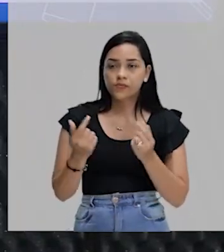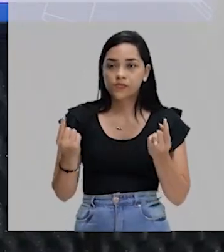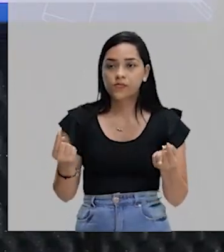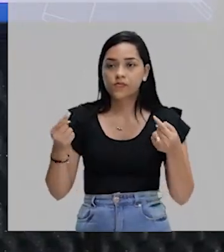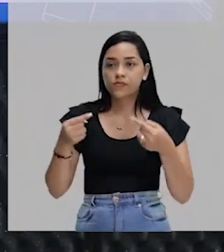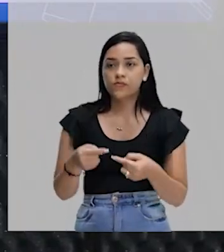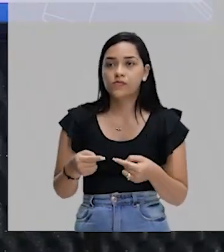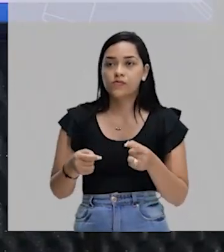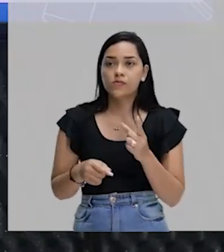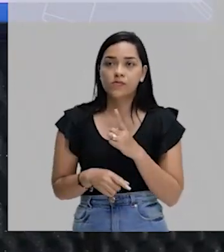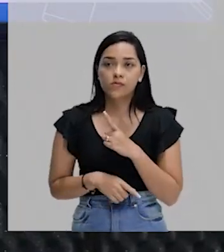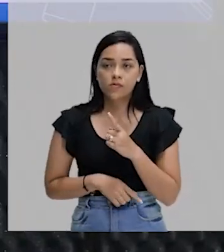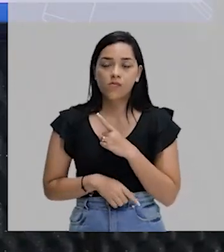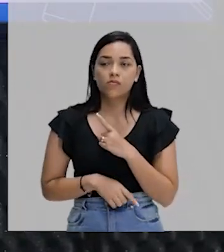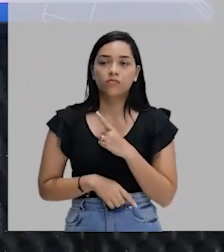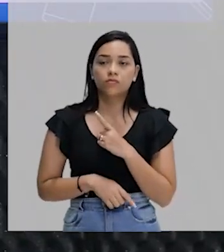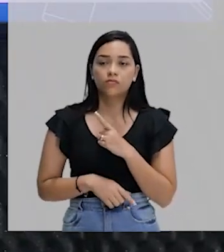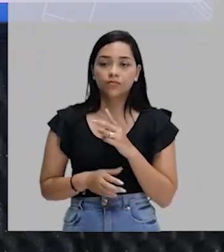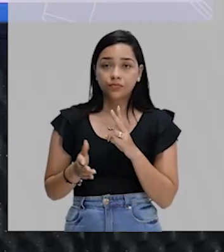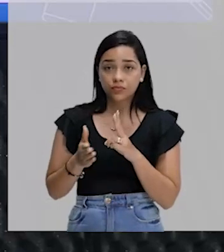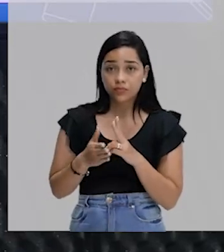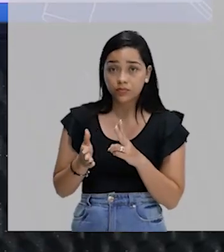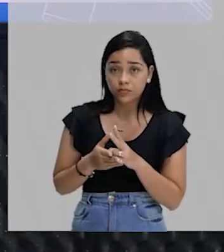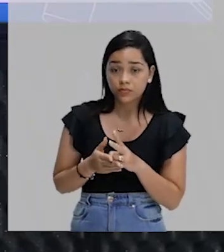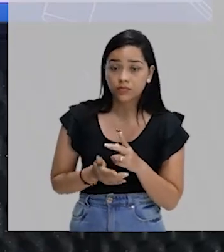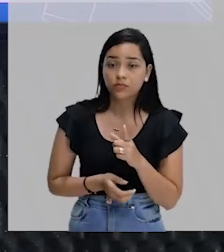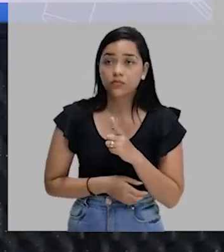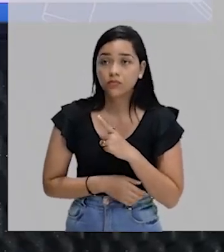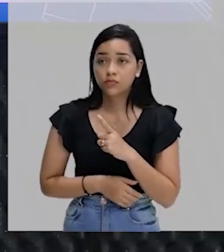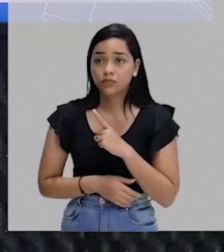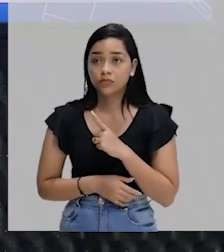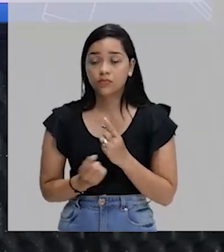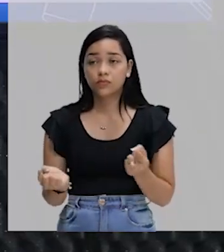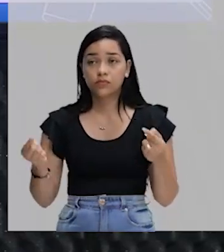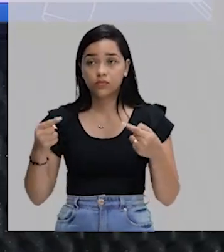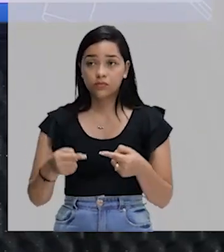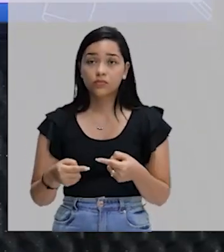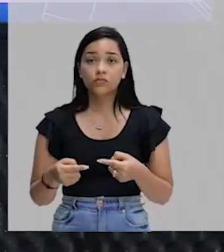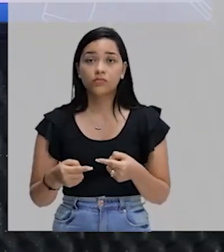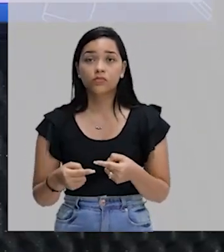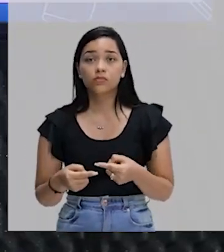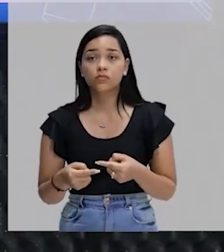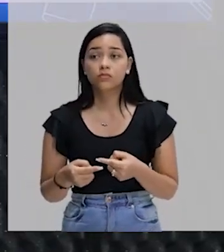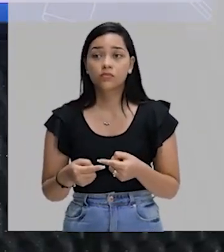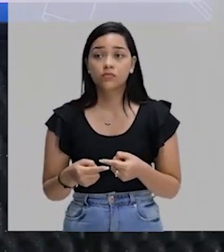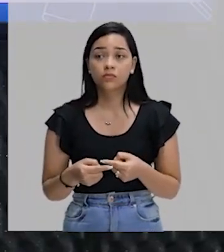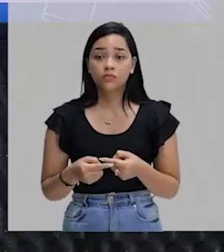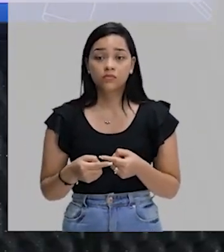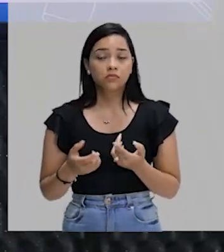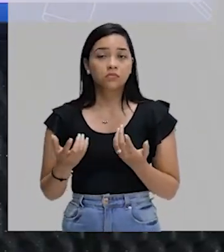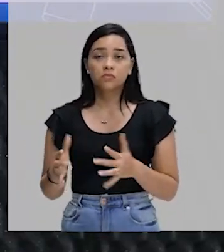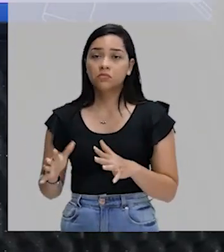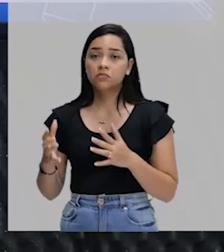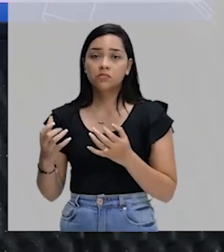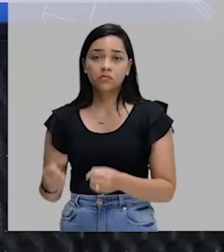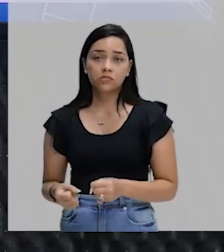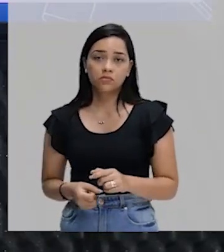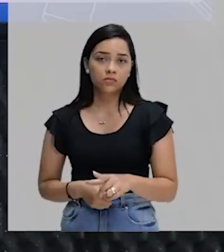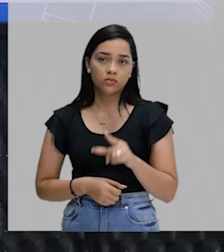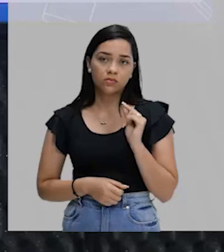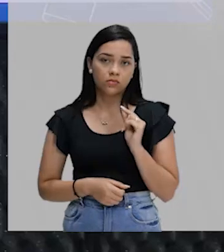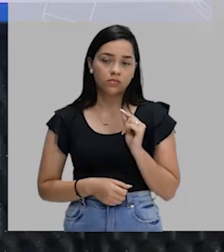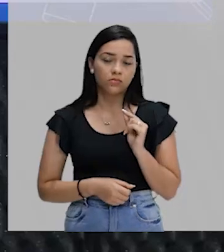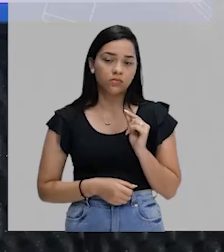esses nativos, esses indígenas, esses guaranis revoltados. Eles não aceitaram essas